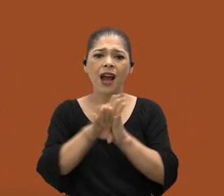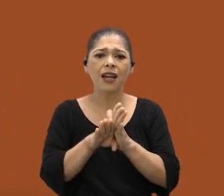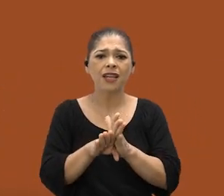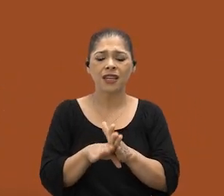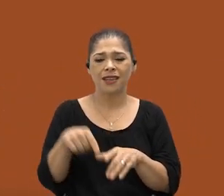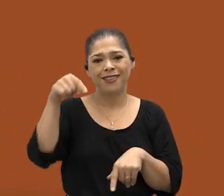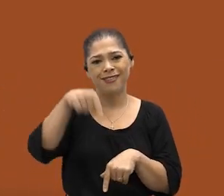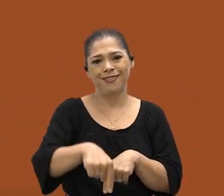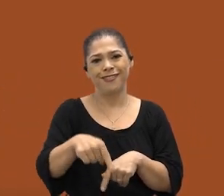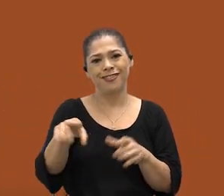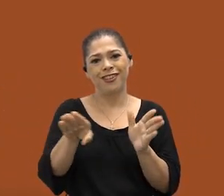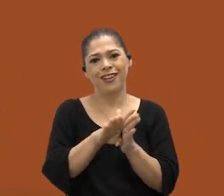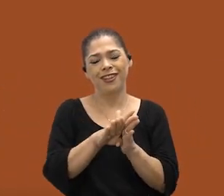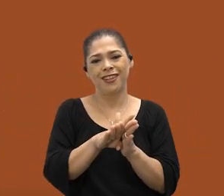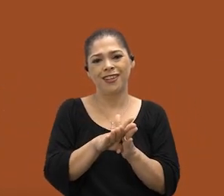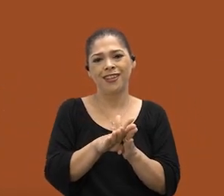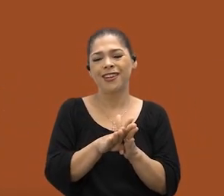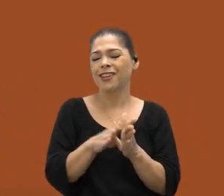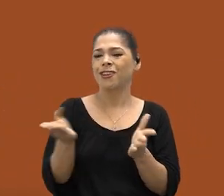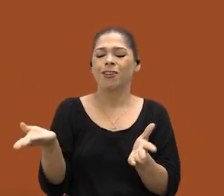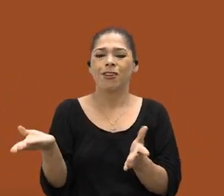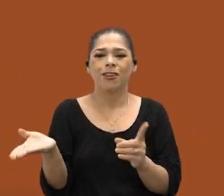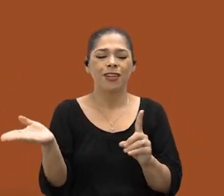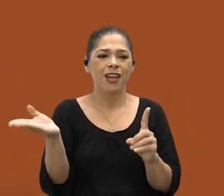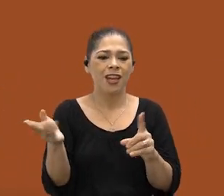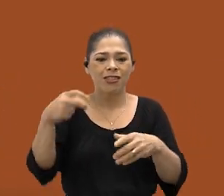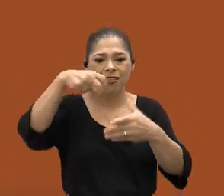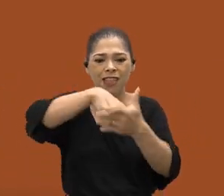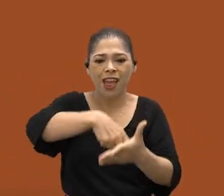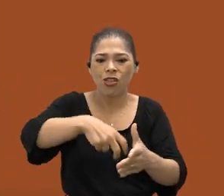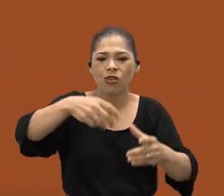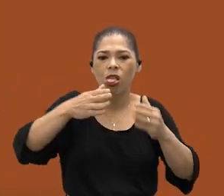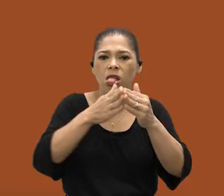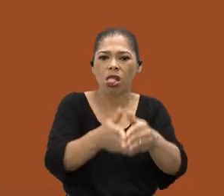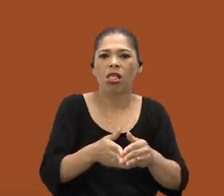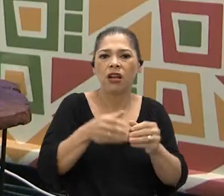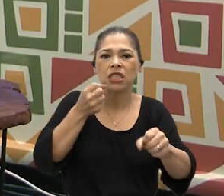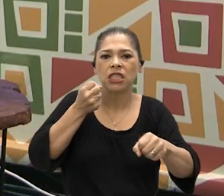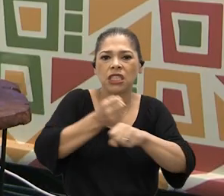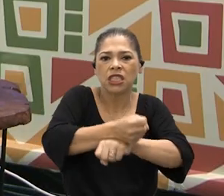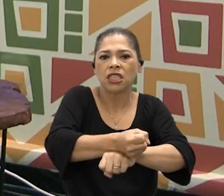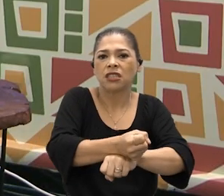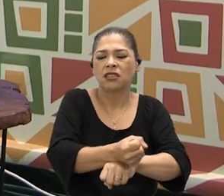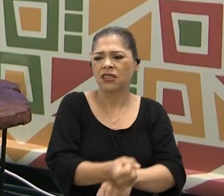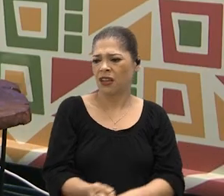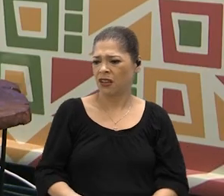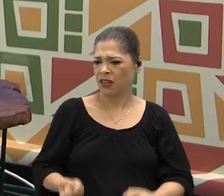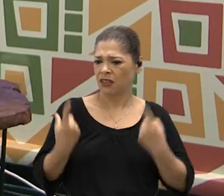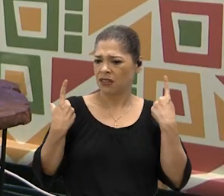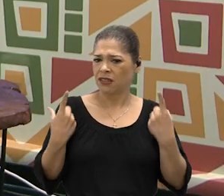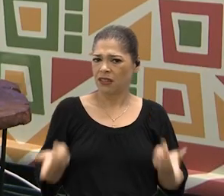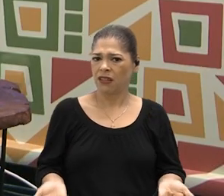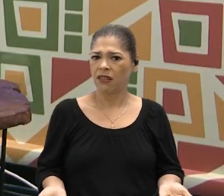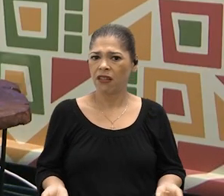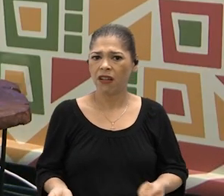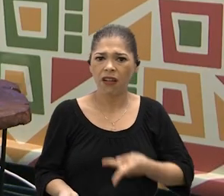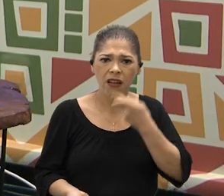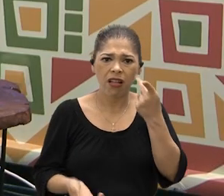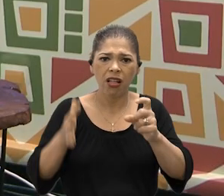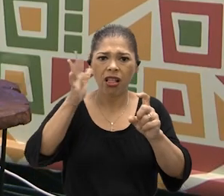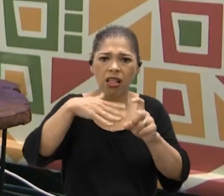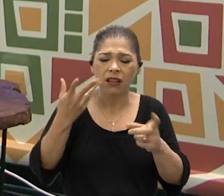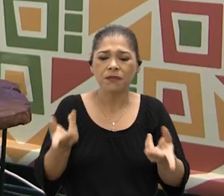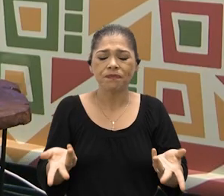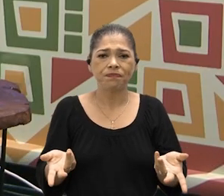viesse para cada um passeio né dentro de porões sendo chibati é chicoteados é meio estranho esse tipo de coisa E